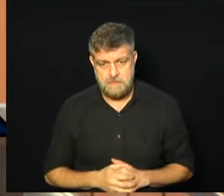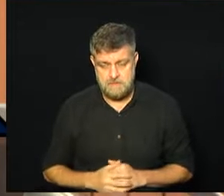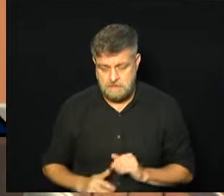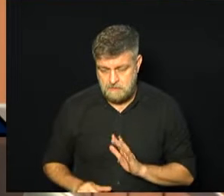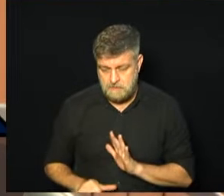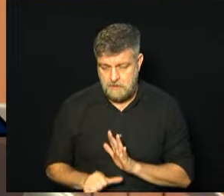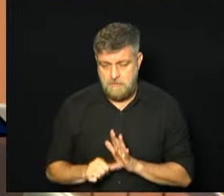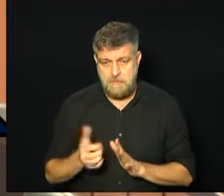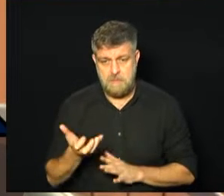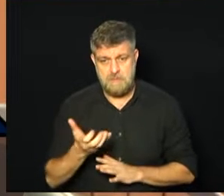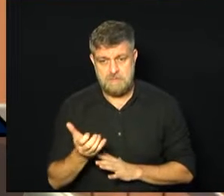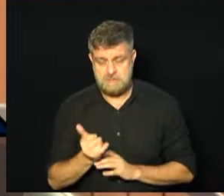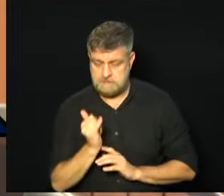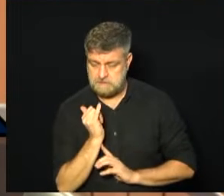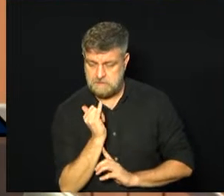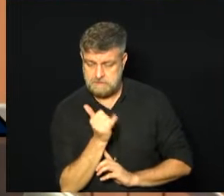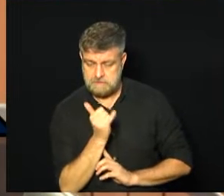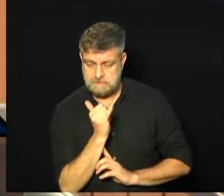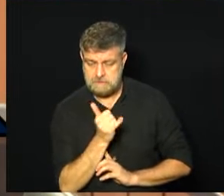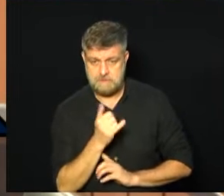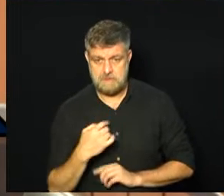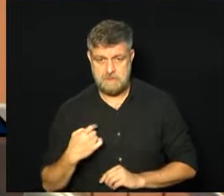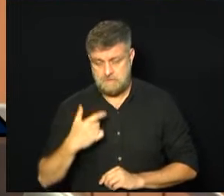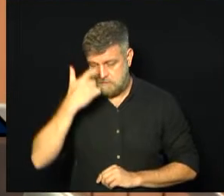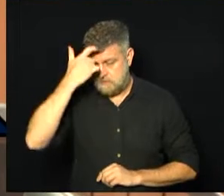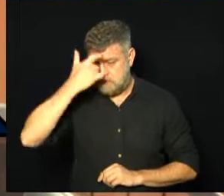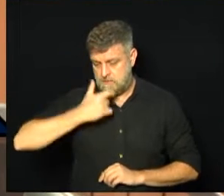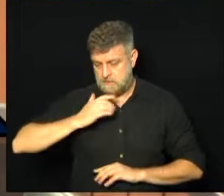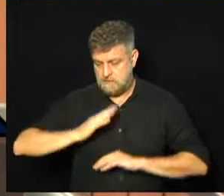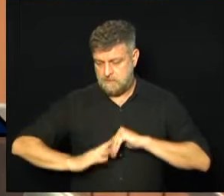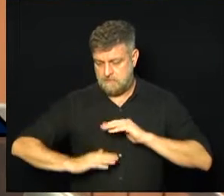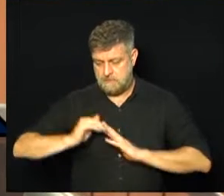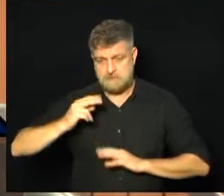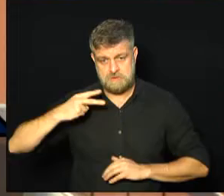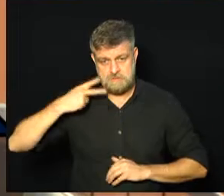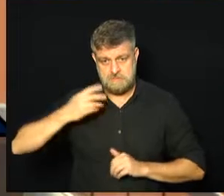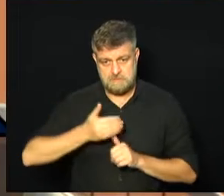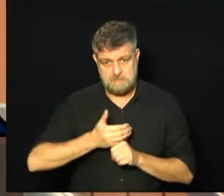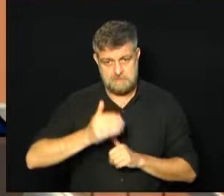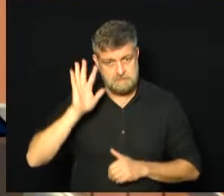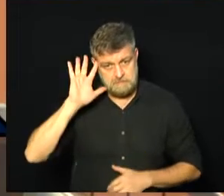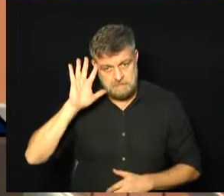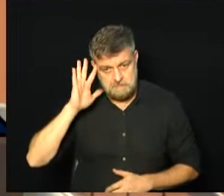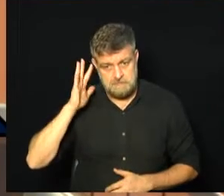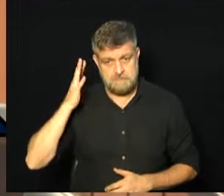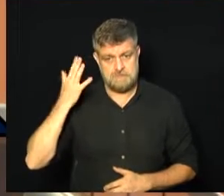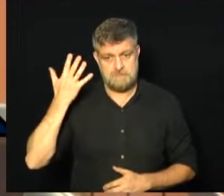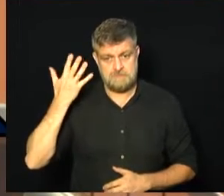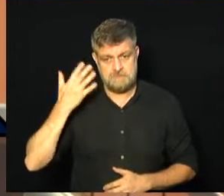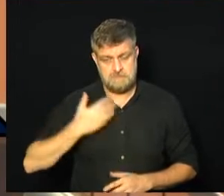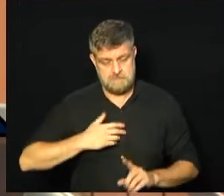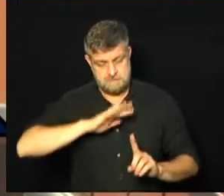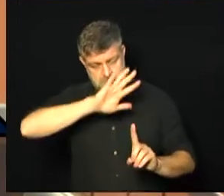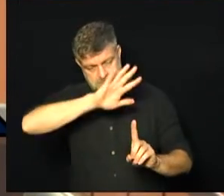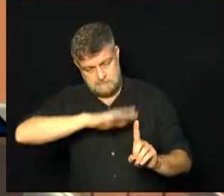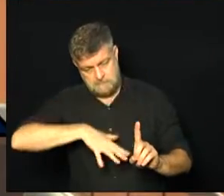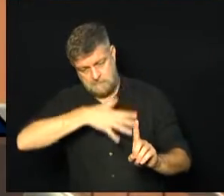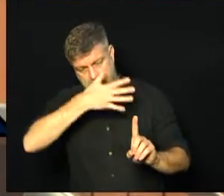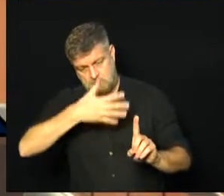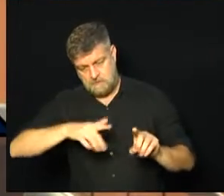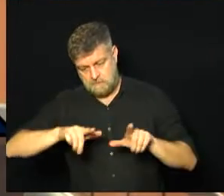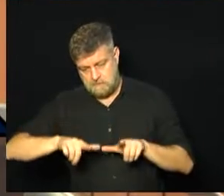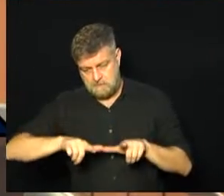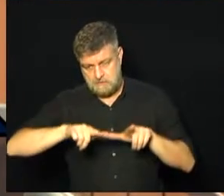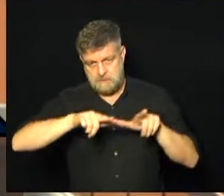primeiro, quando o nosso mandato resolve homenagear